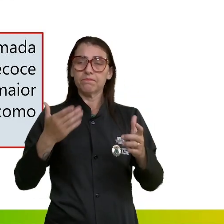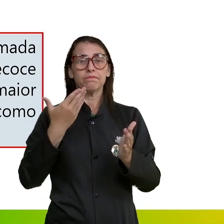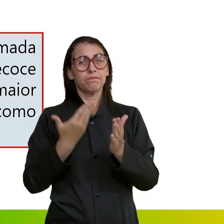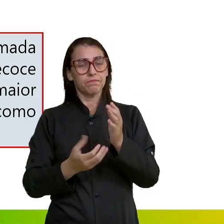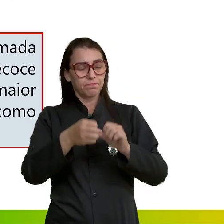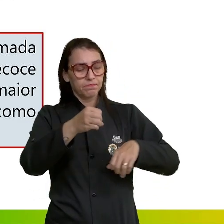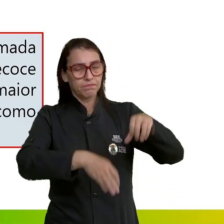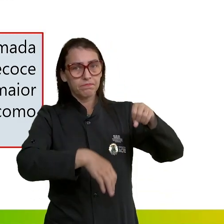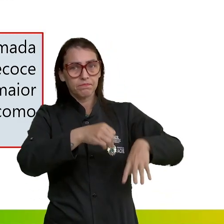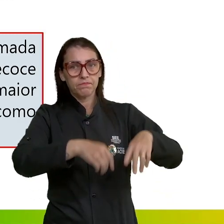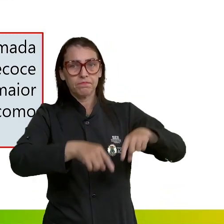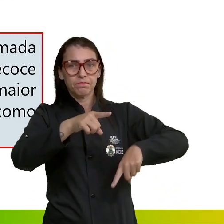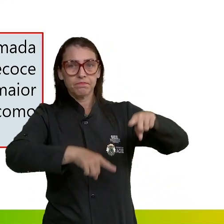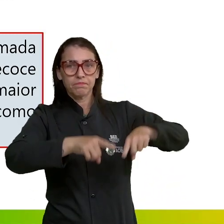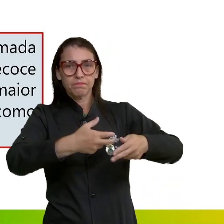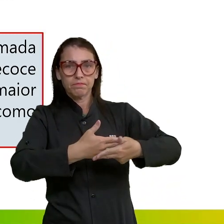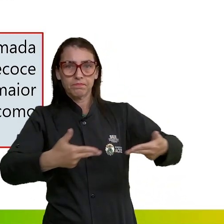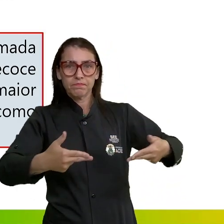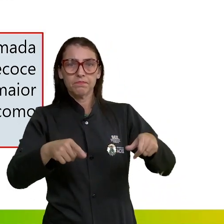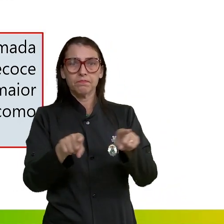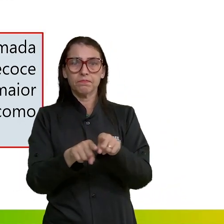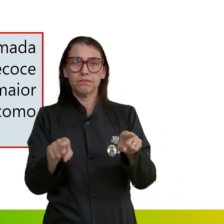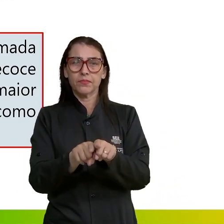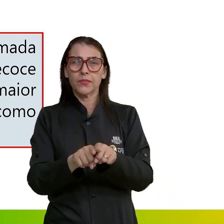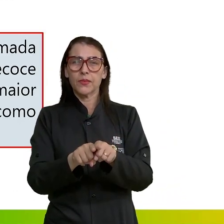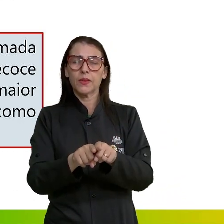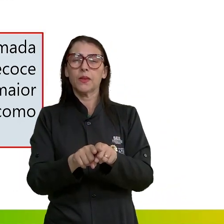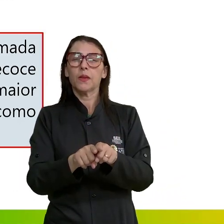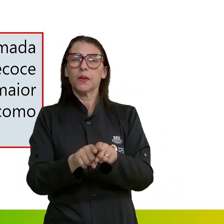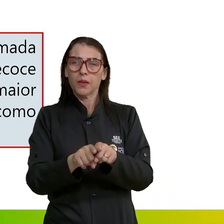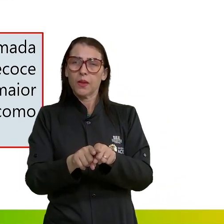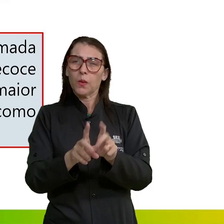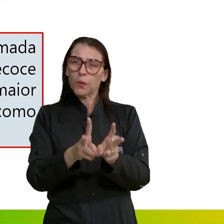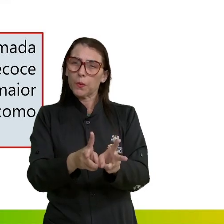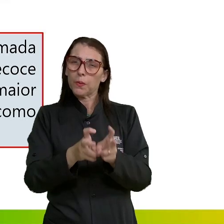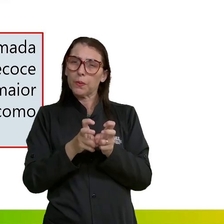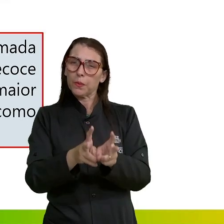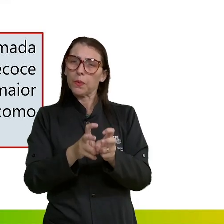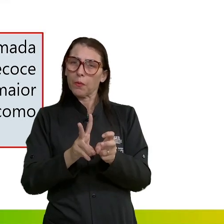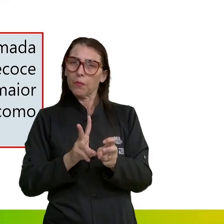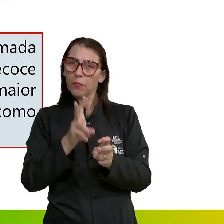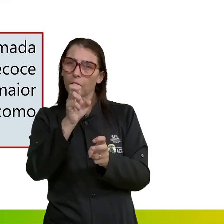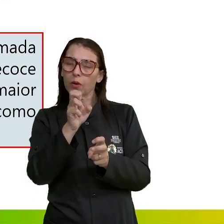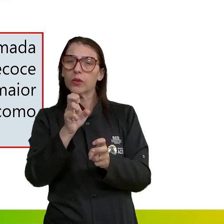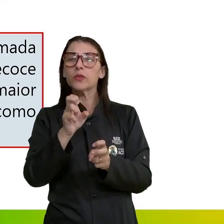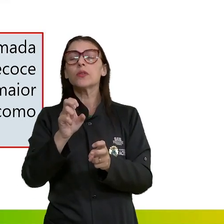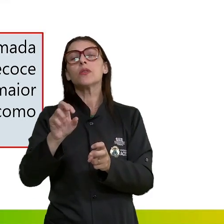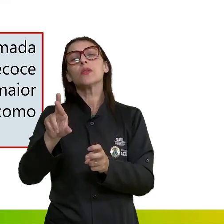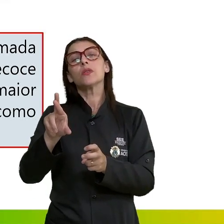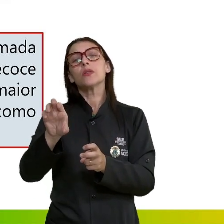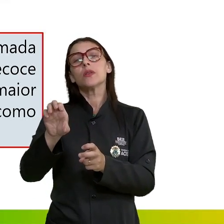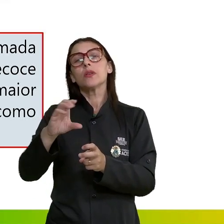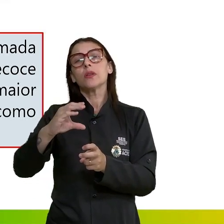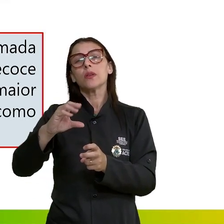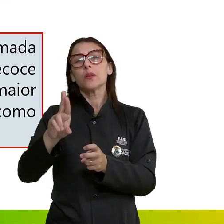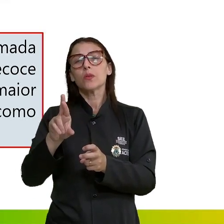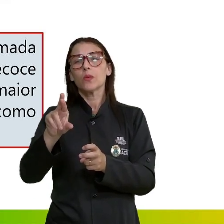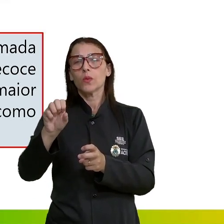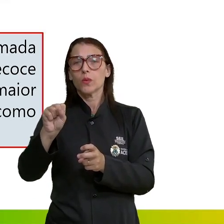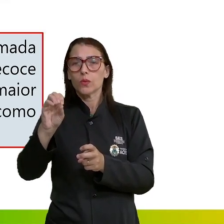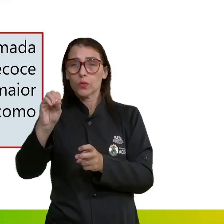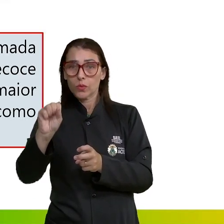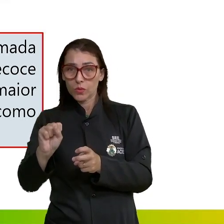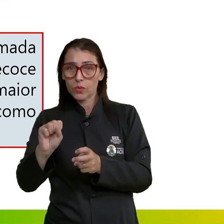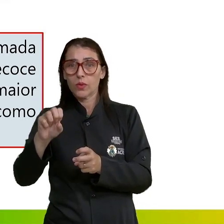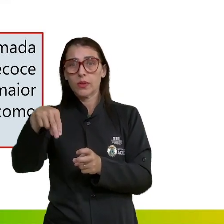do descarte de produtos e intensificação da exploração de recursos naturais.